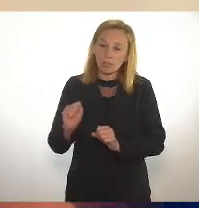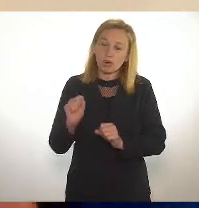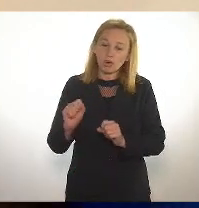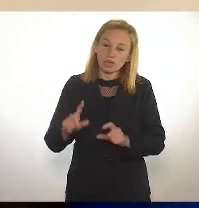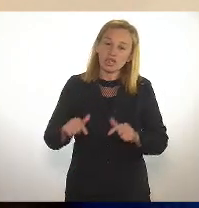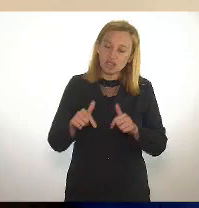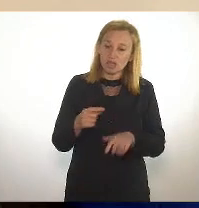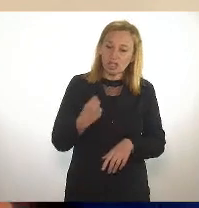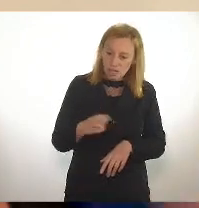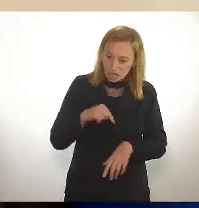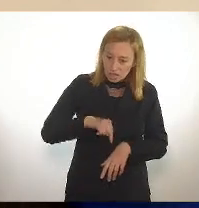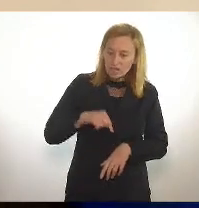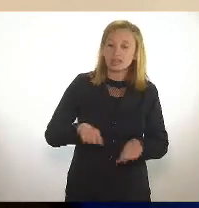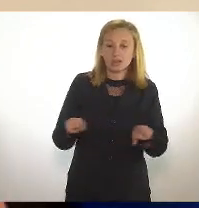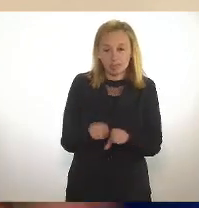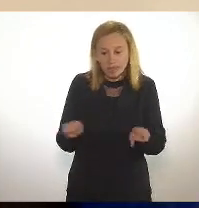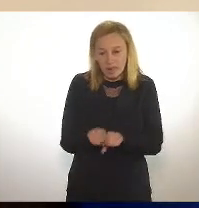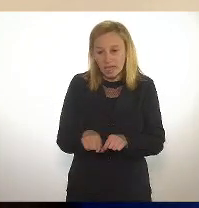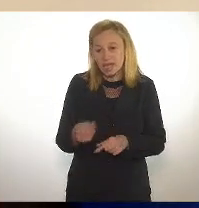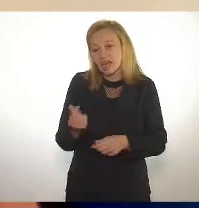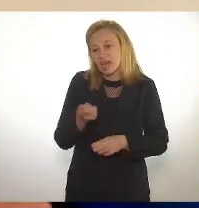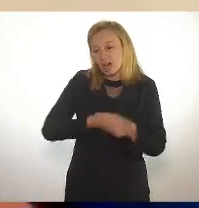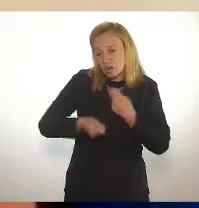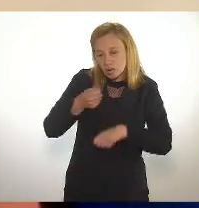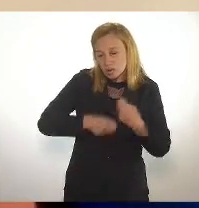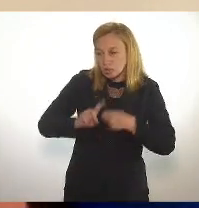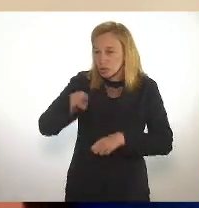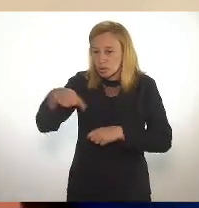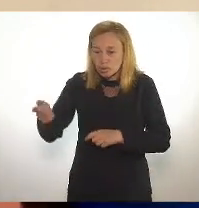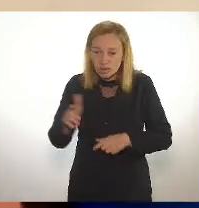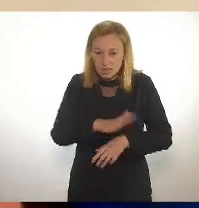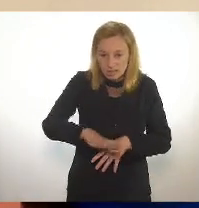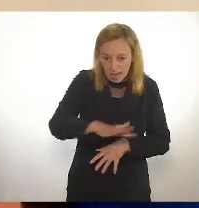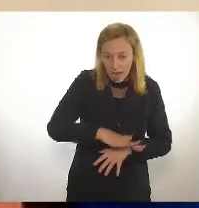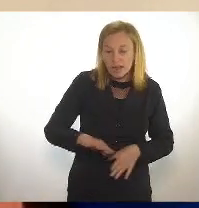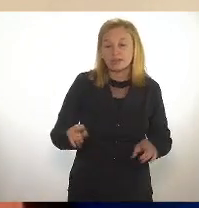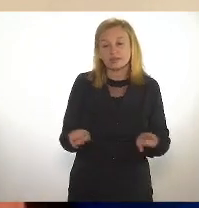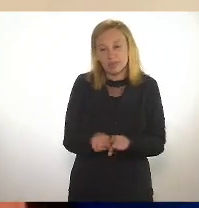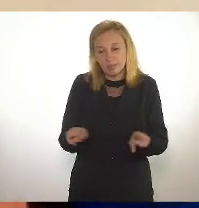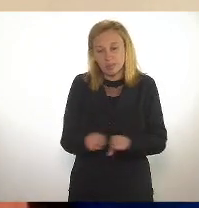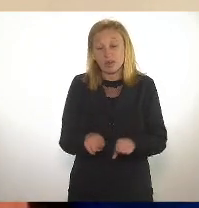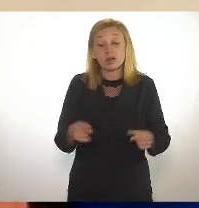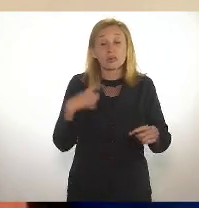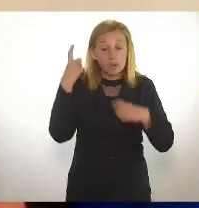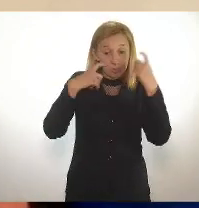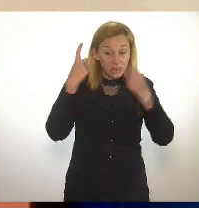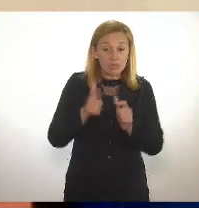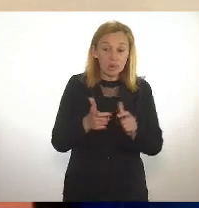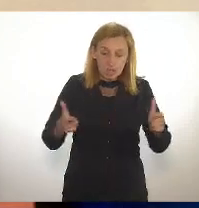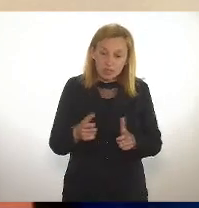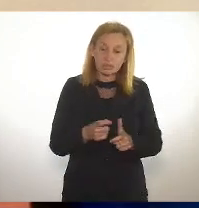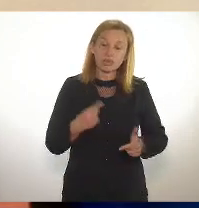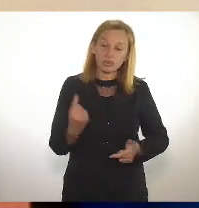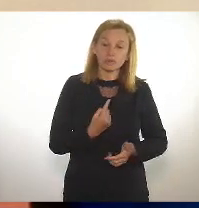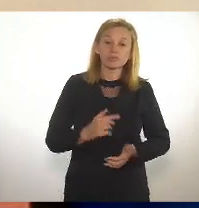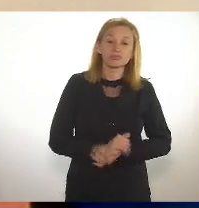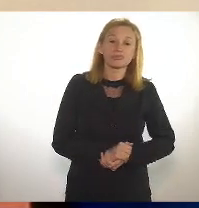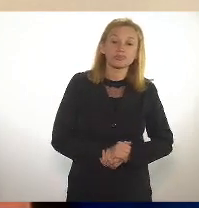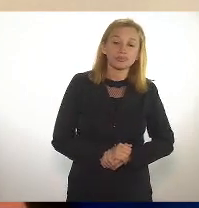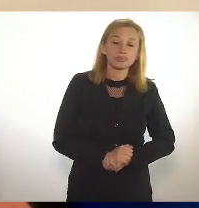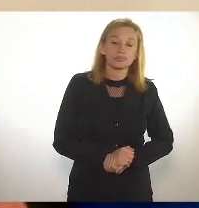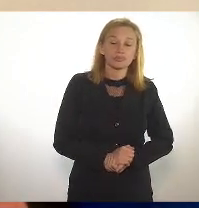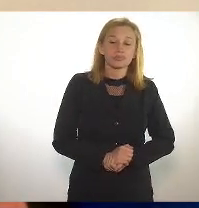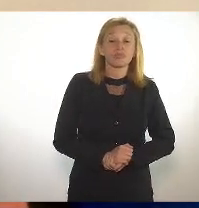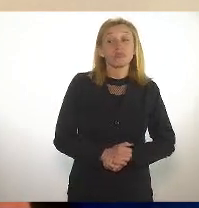maior influência, seja econômica, seja de outras questões, acaba se tendo uma preocupação muito grande com isso. E